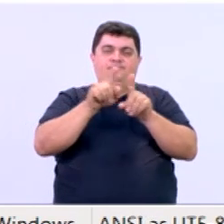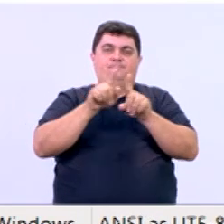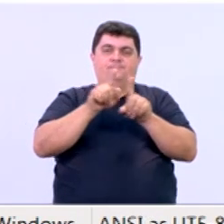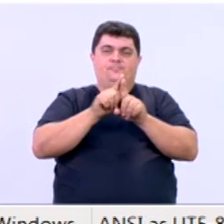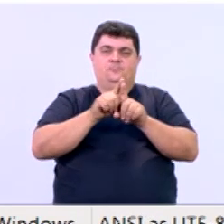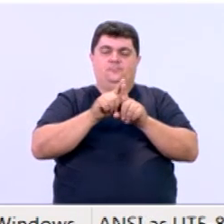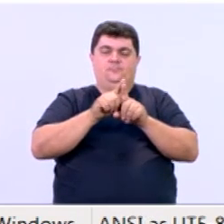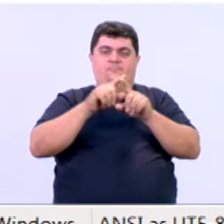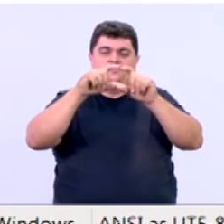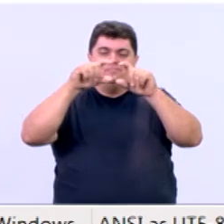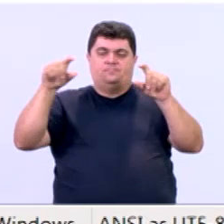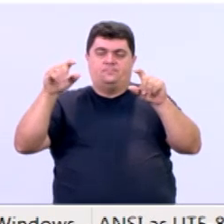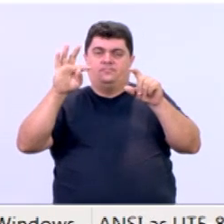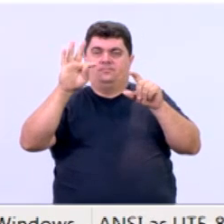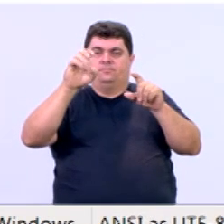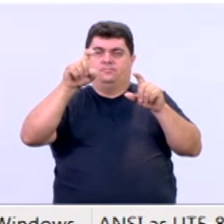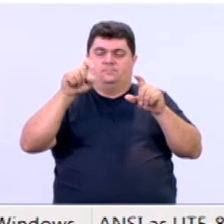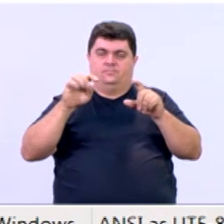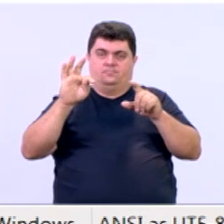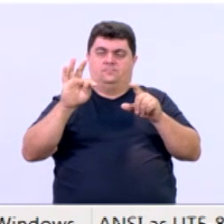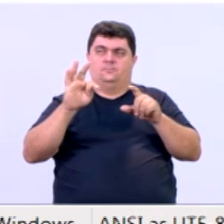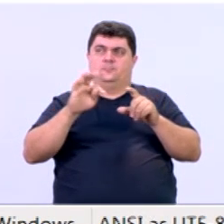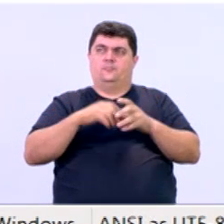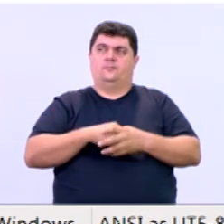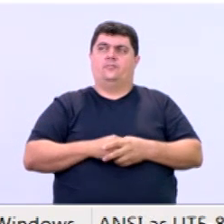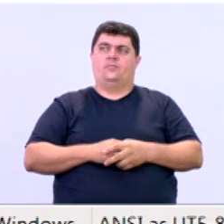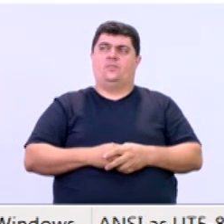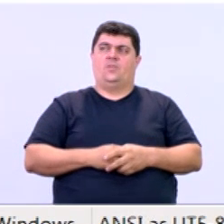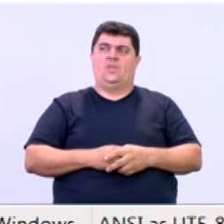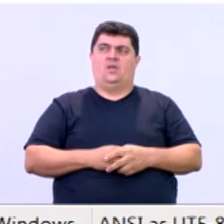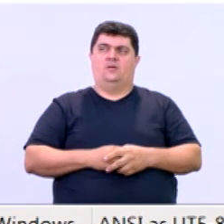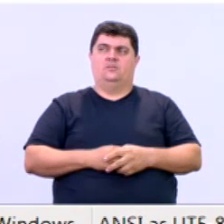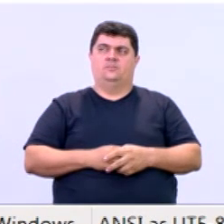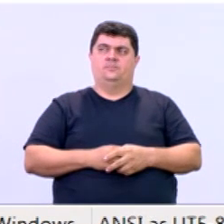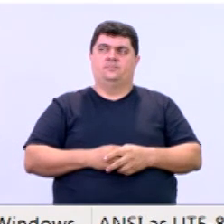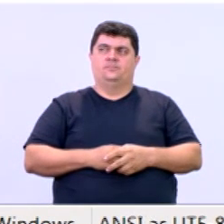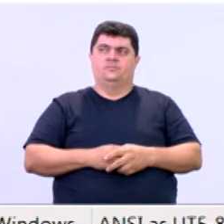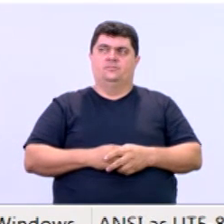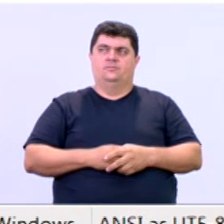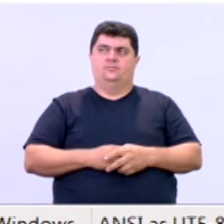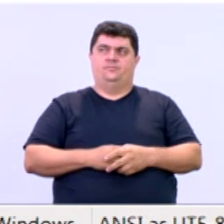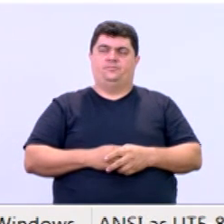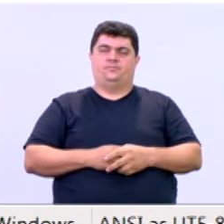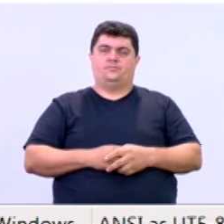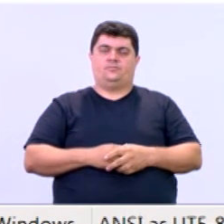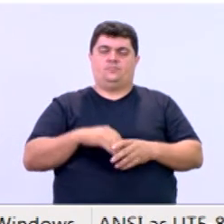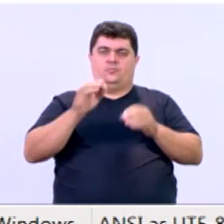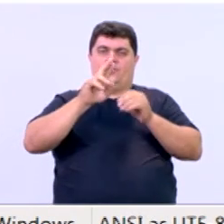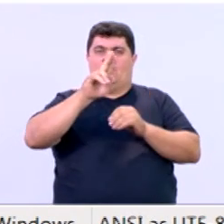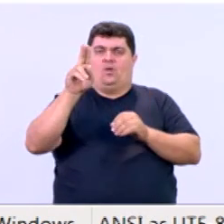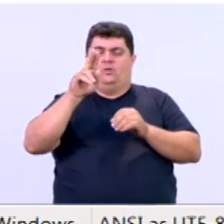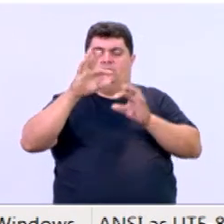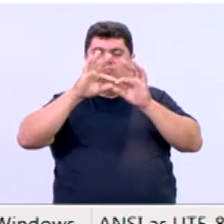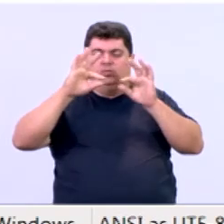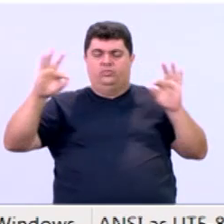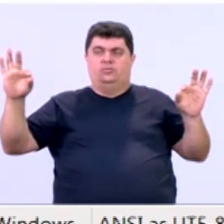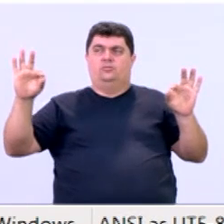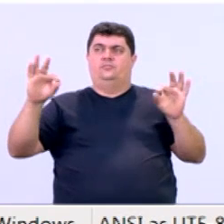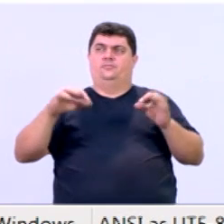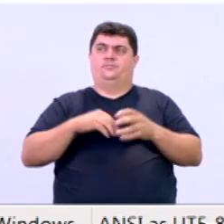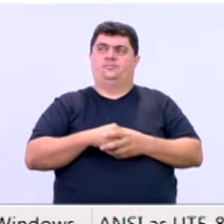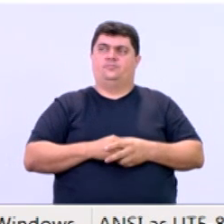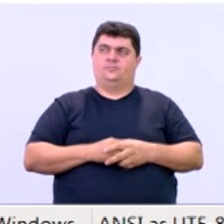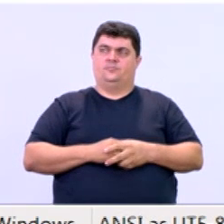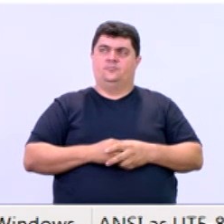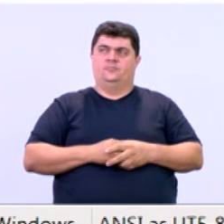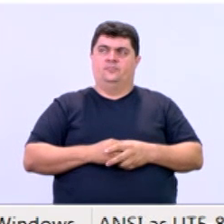input text, tá? Então, nós temos um rótulo aqui, que nós colocamos o nome completo, e